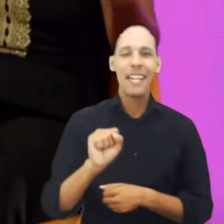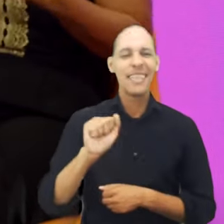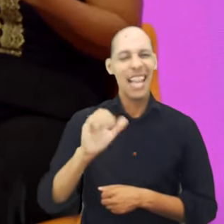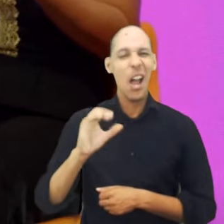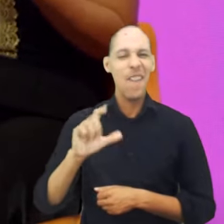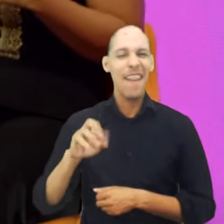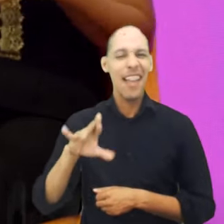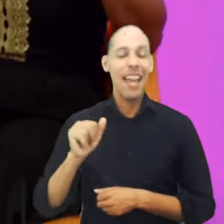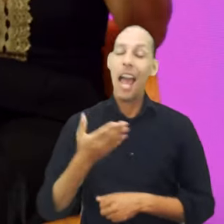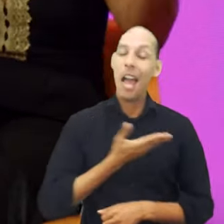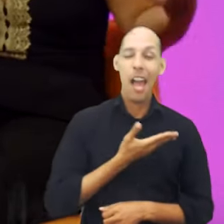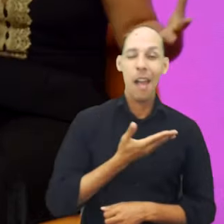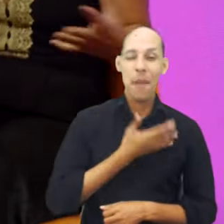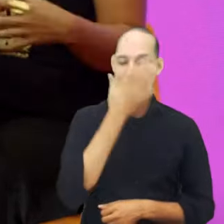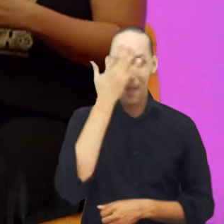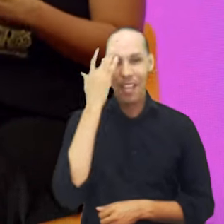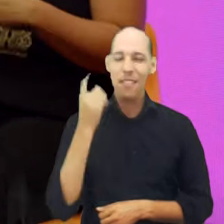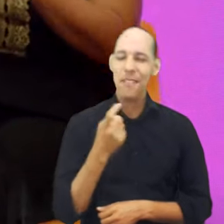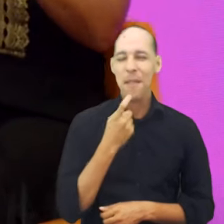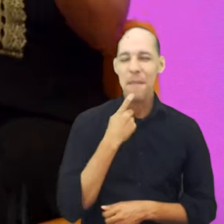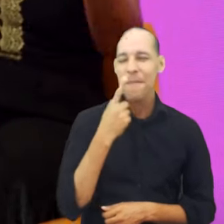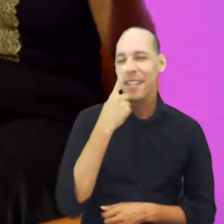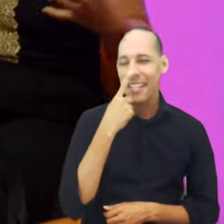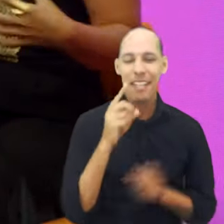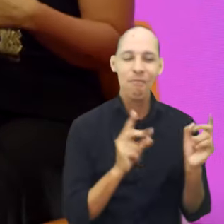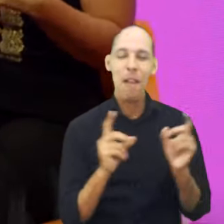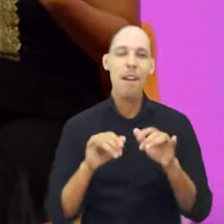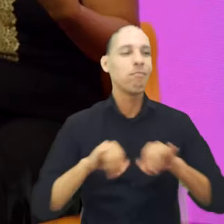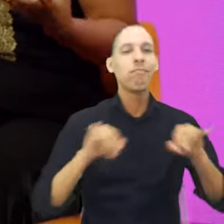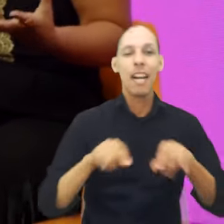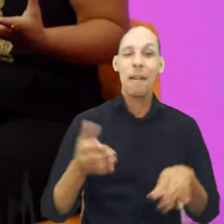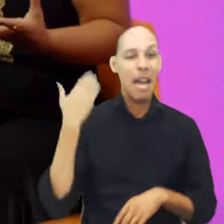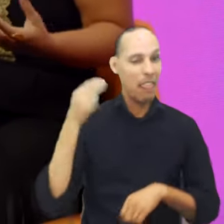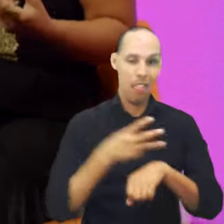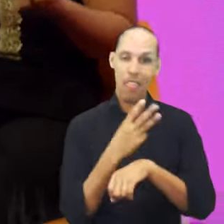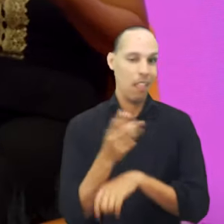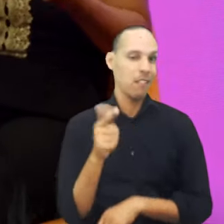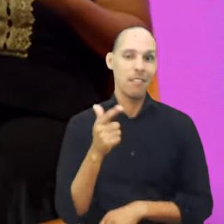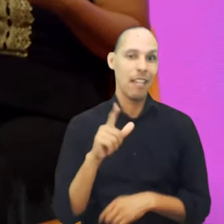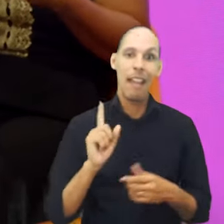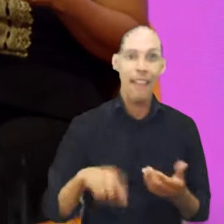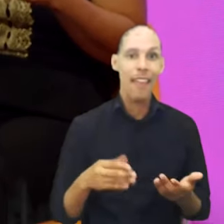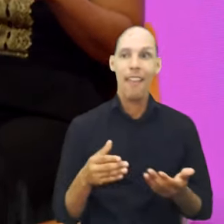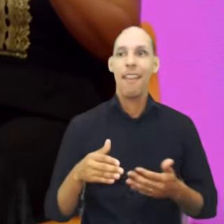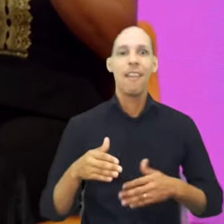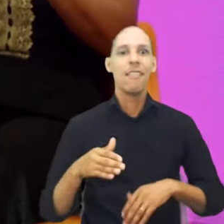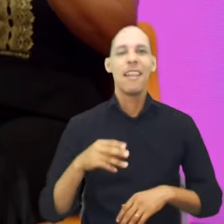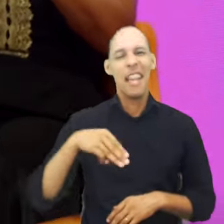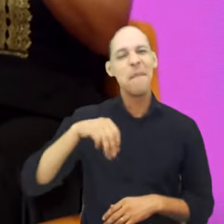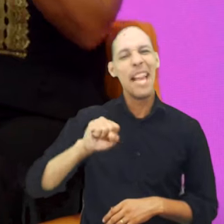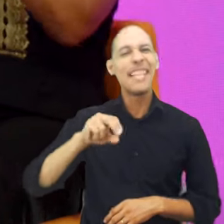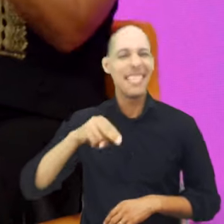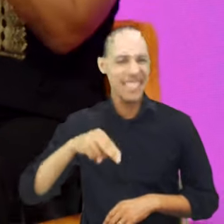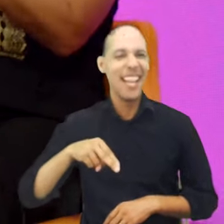a vender para os amigos, para as pessoas mais próximas, comecei a divulgar. Naquela época não tinha o WhatsApp, então era uma coisa de